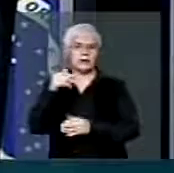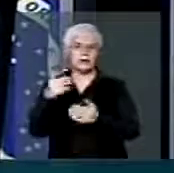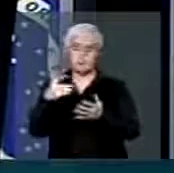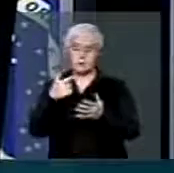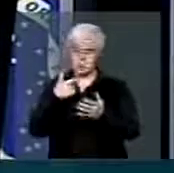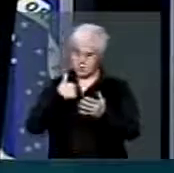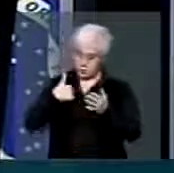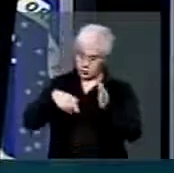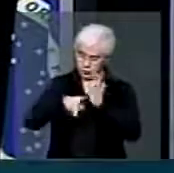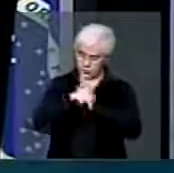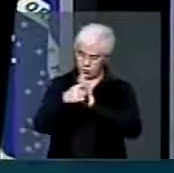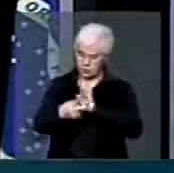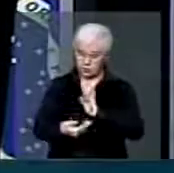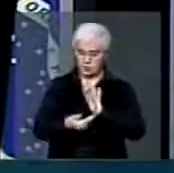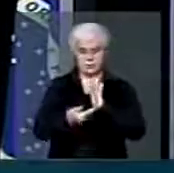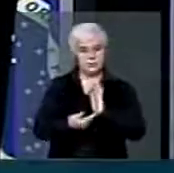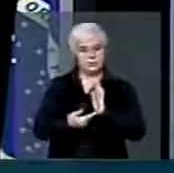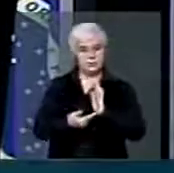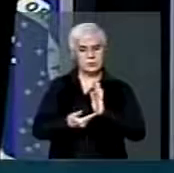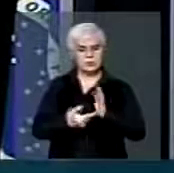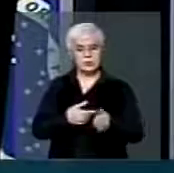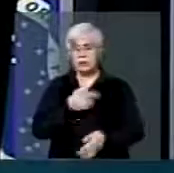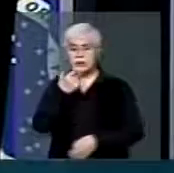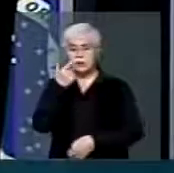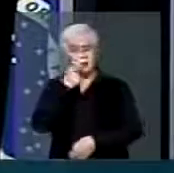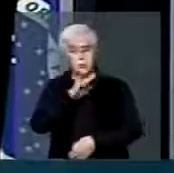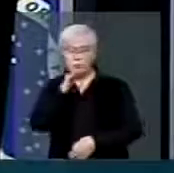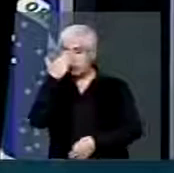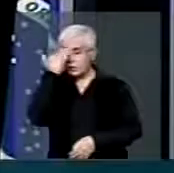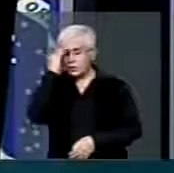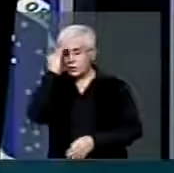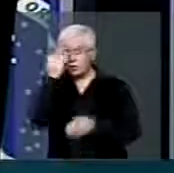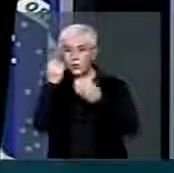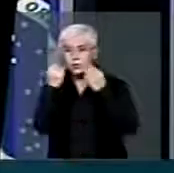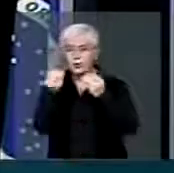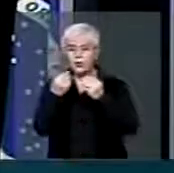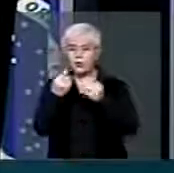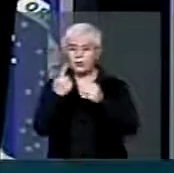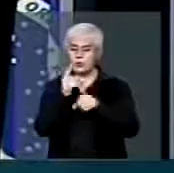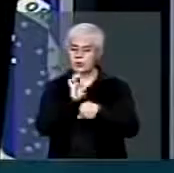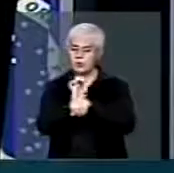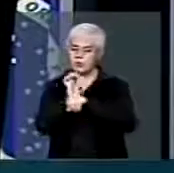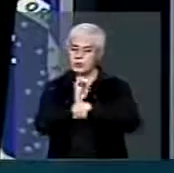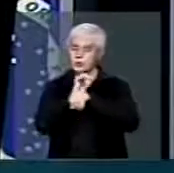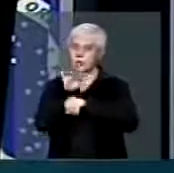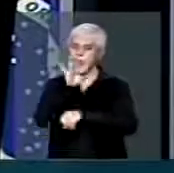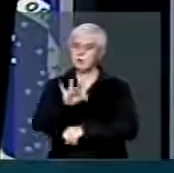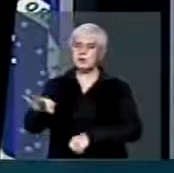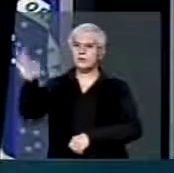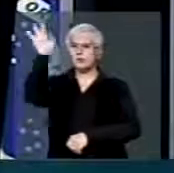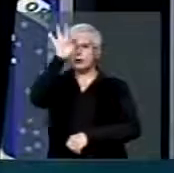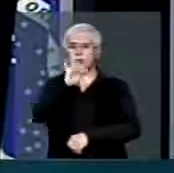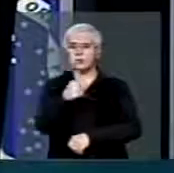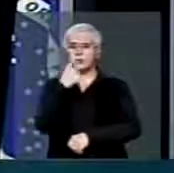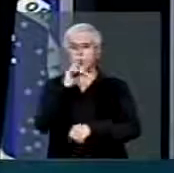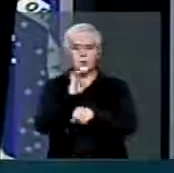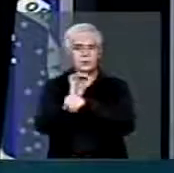cheguei nesta casa, eu não consegui entender como uma unidade da federação